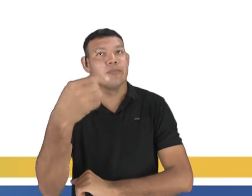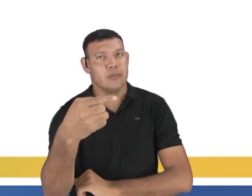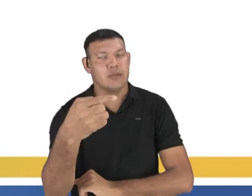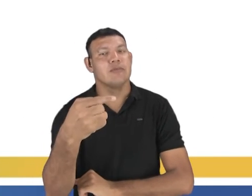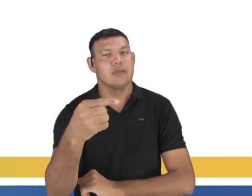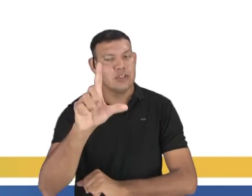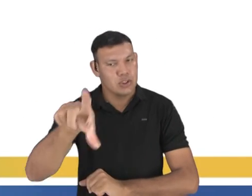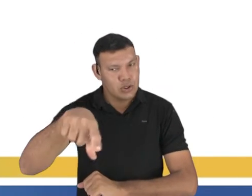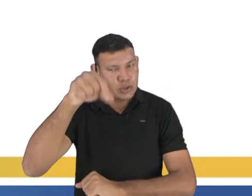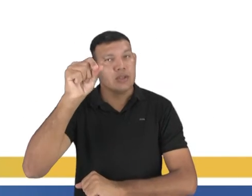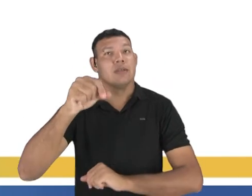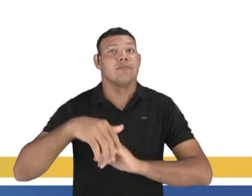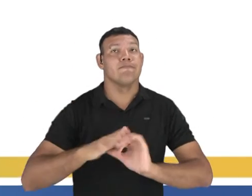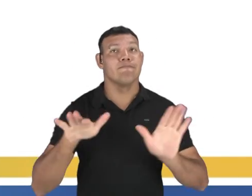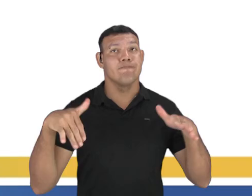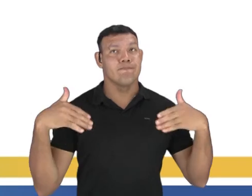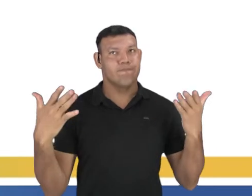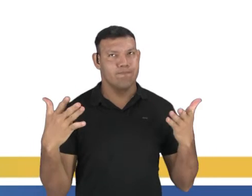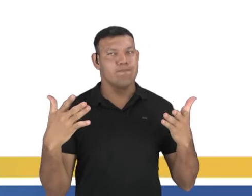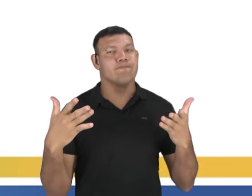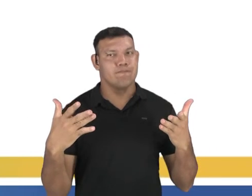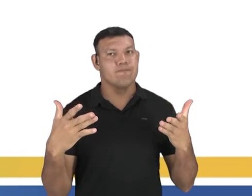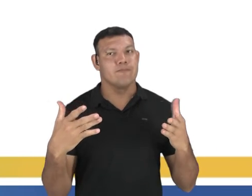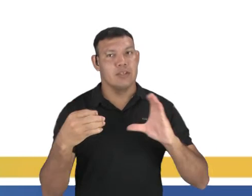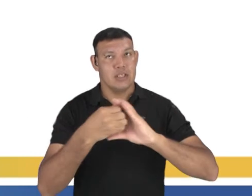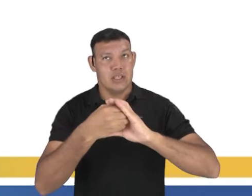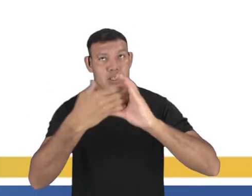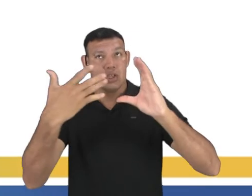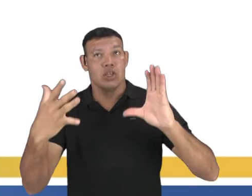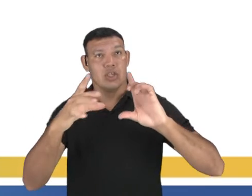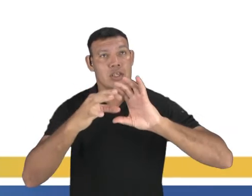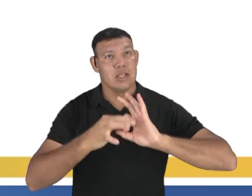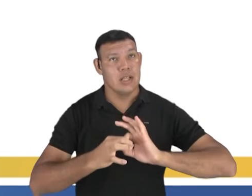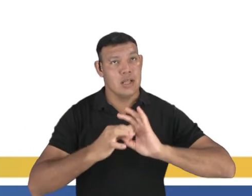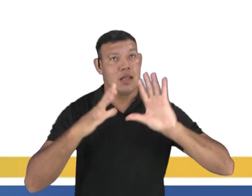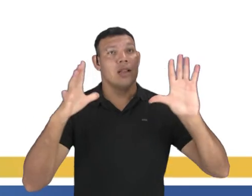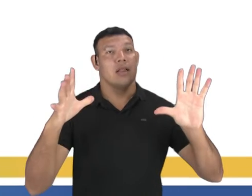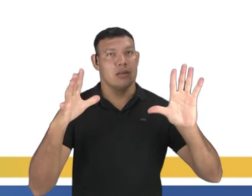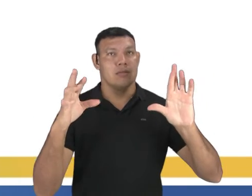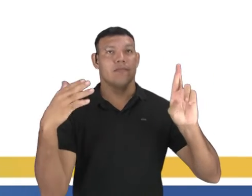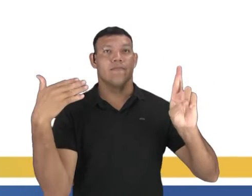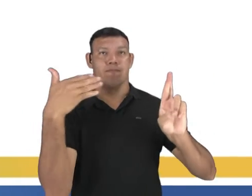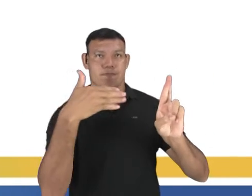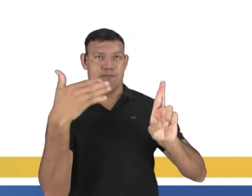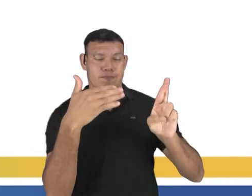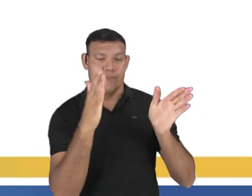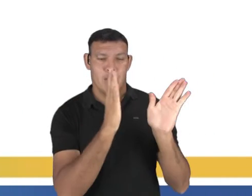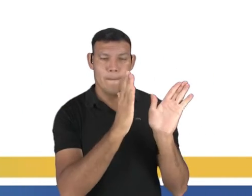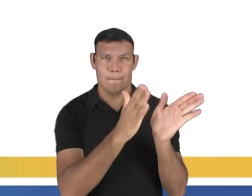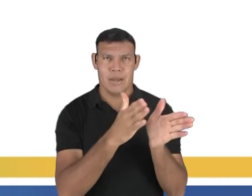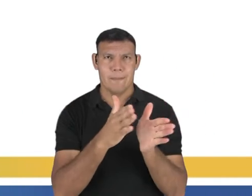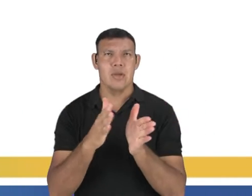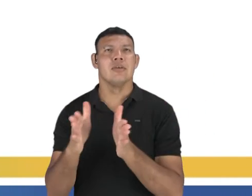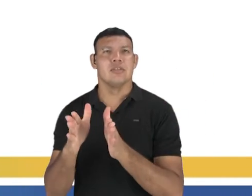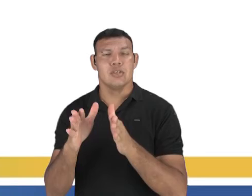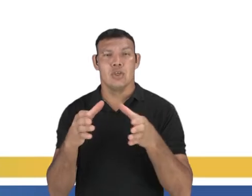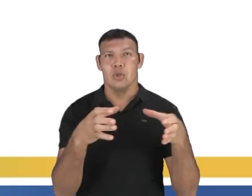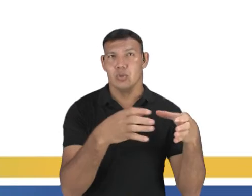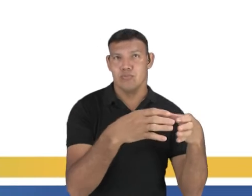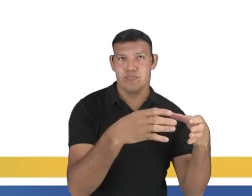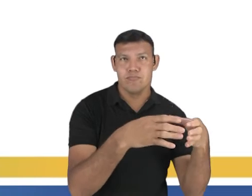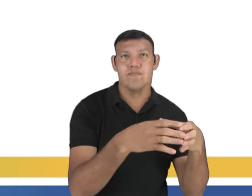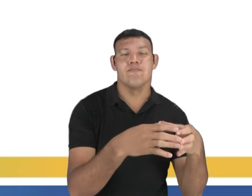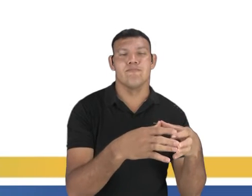decidir. Assim, o caráter deliberativo corresponde a um processo coletivo